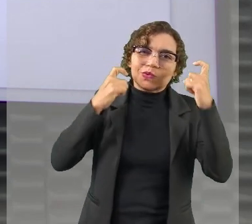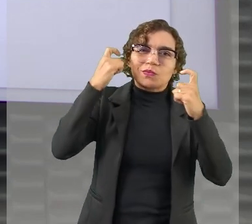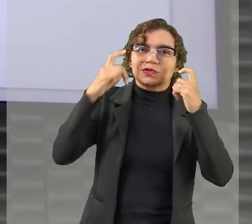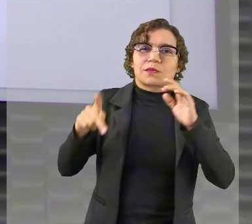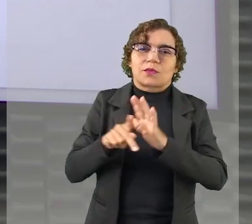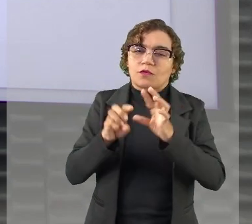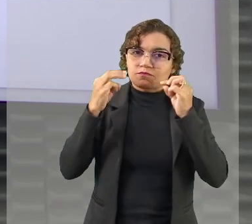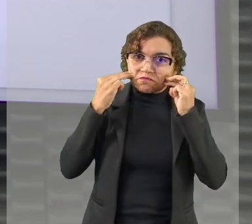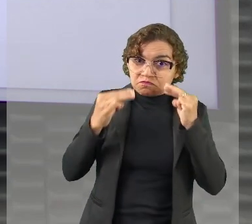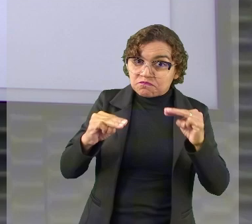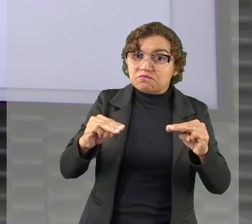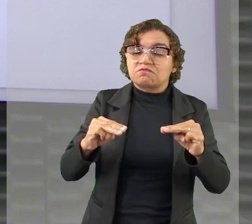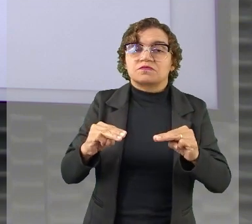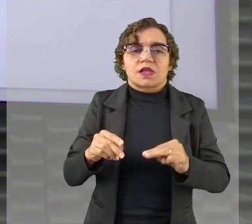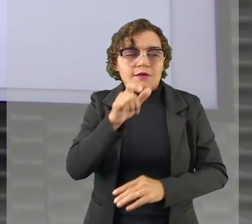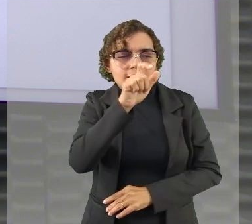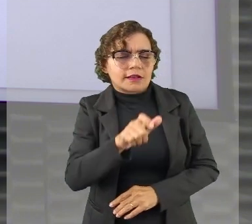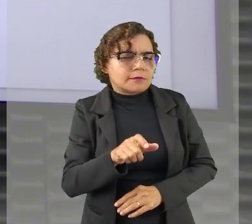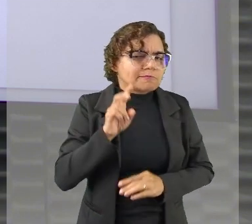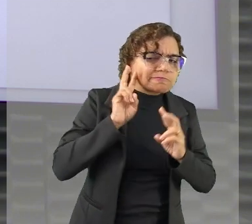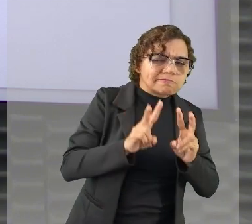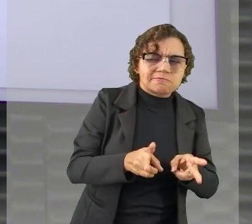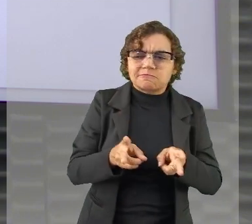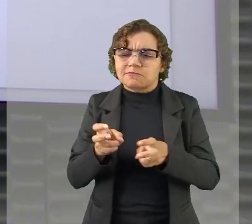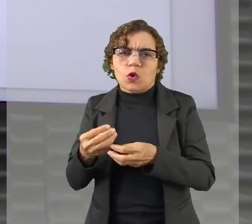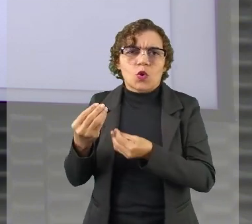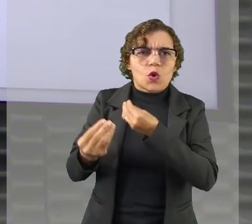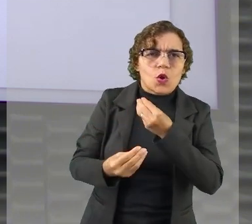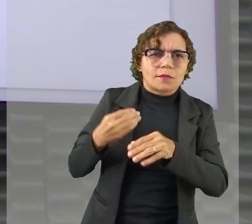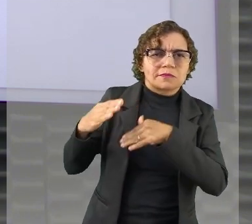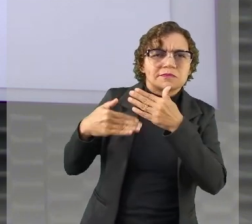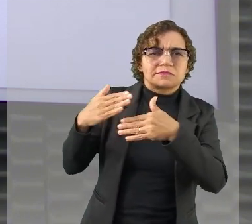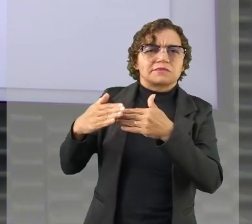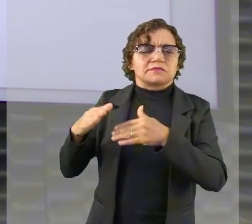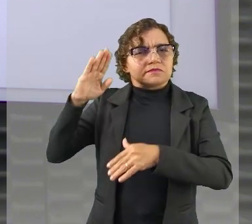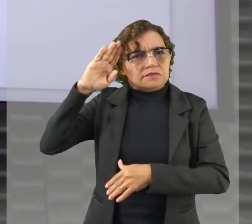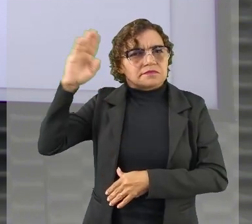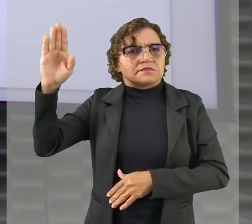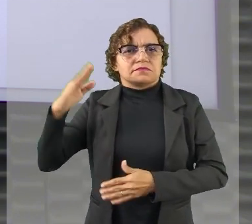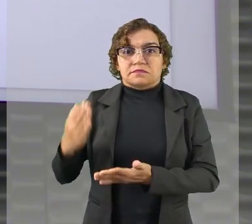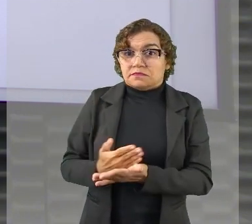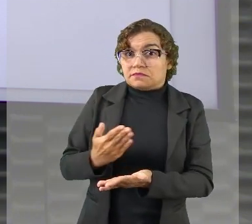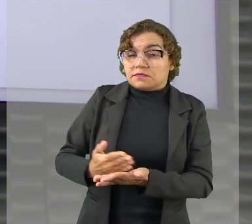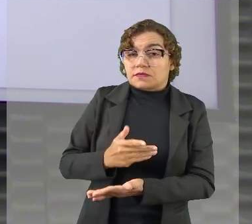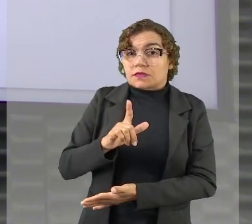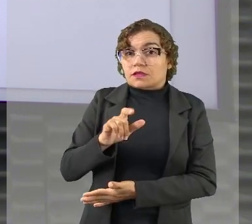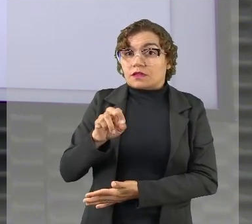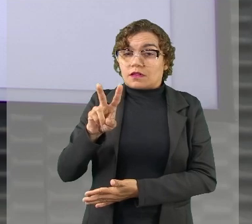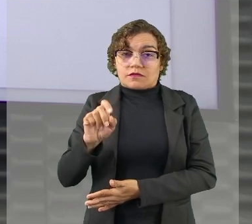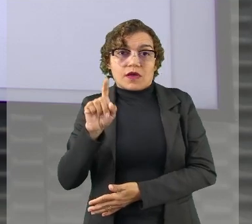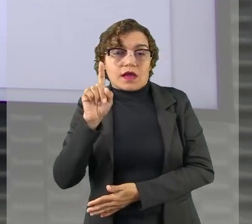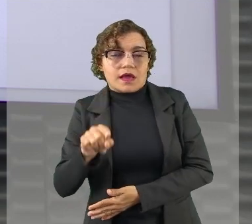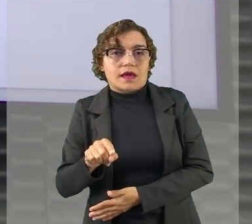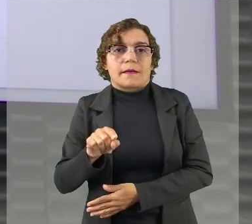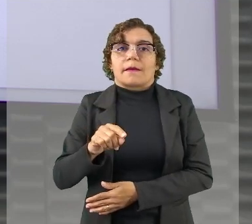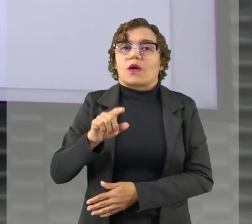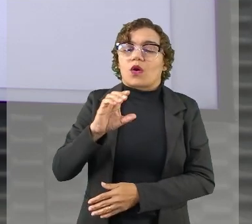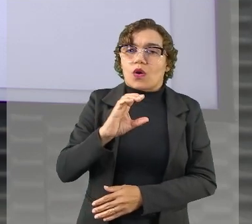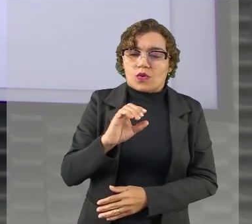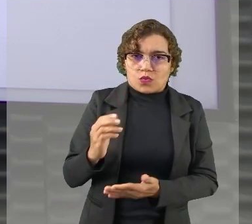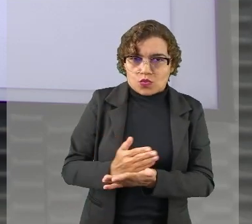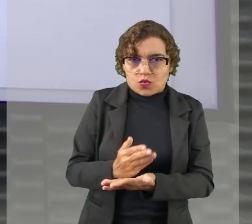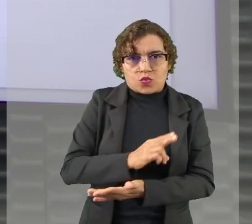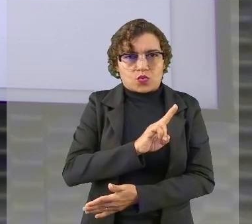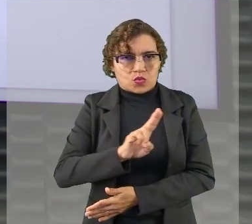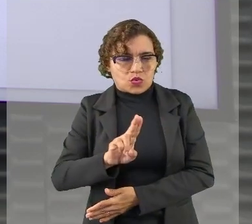do Nicolau Maquiavel, no desenvolvimento aí das suas principais obras, da sua principal obra, que é O Príncipe, tá? Mas vamos